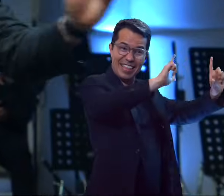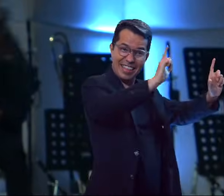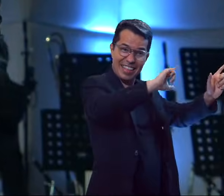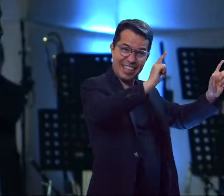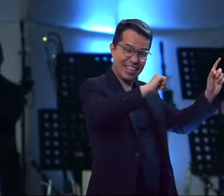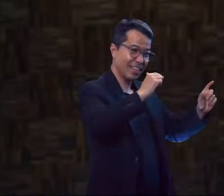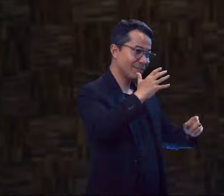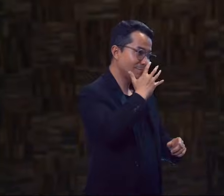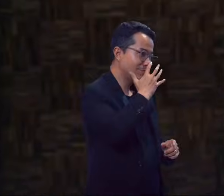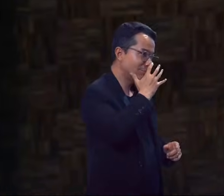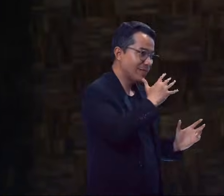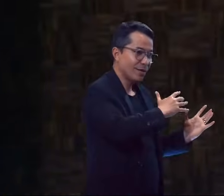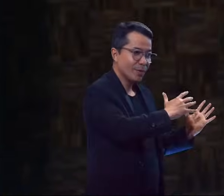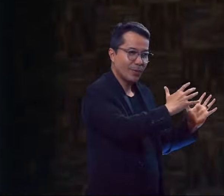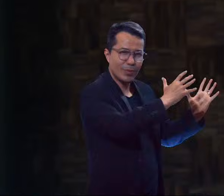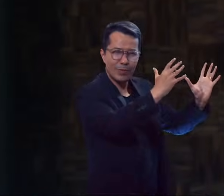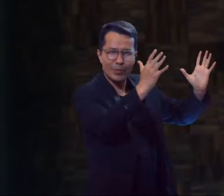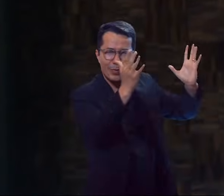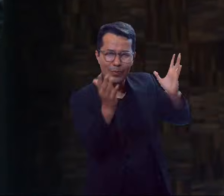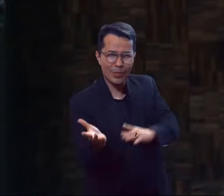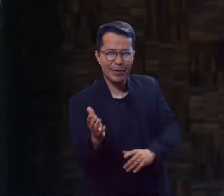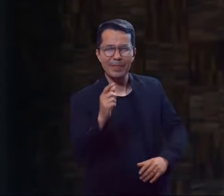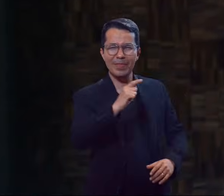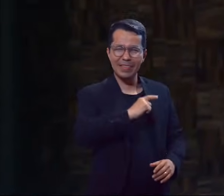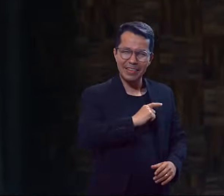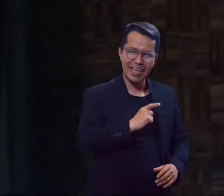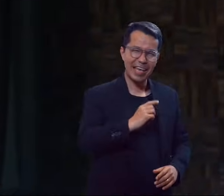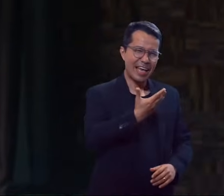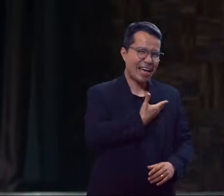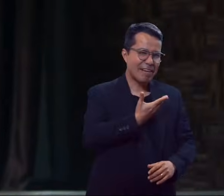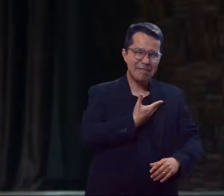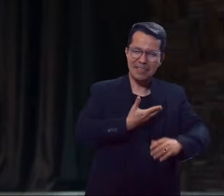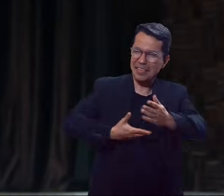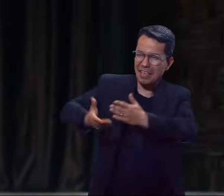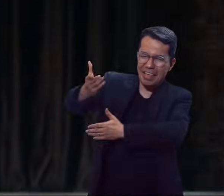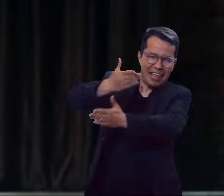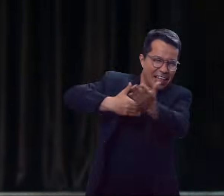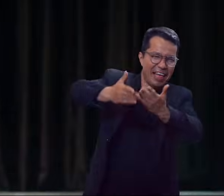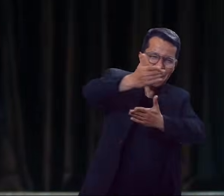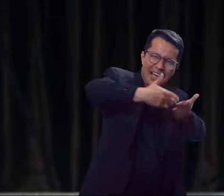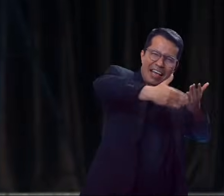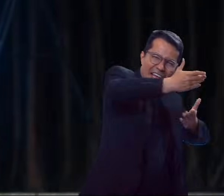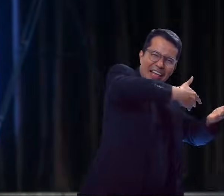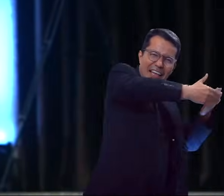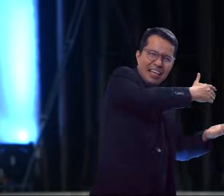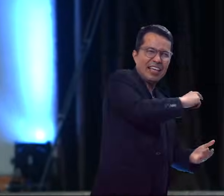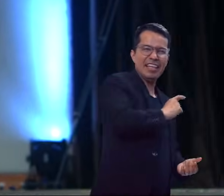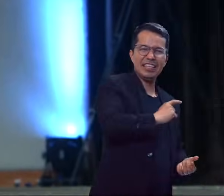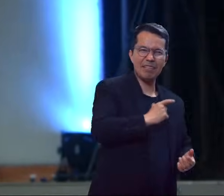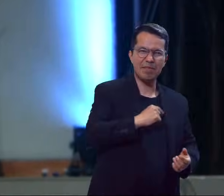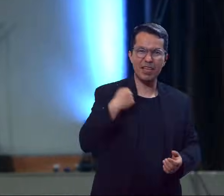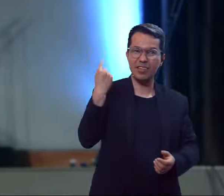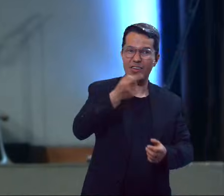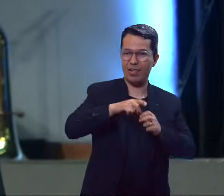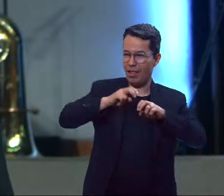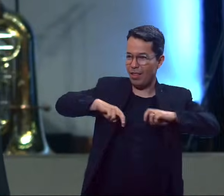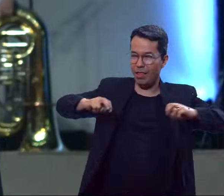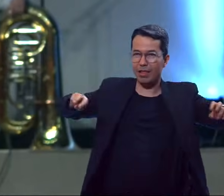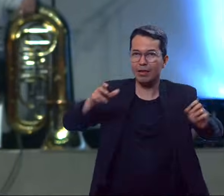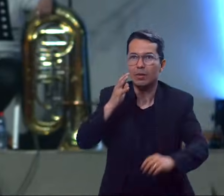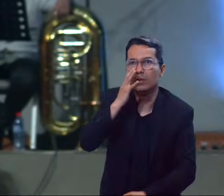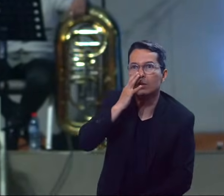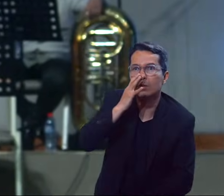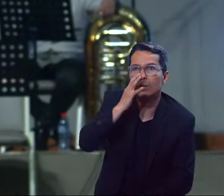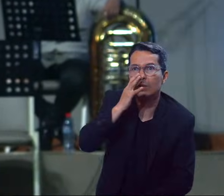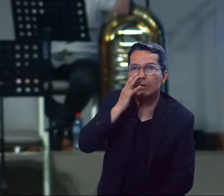os amigos, quem ia na casa de quem, para assistir o que Deus estava fazendo no mundo. Eu lembro que nesses